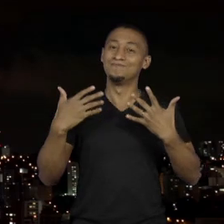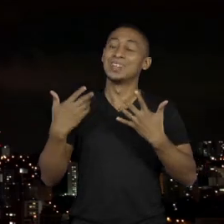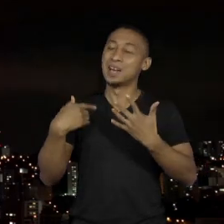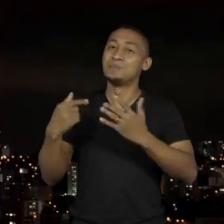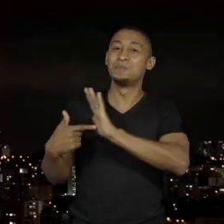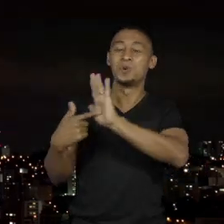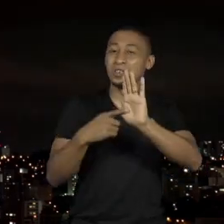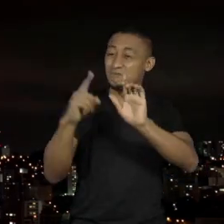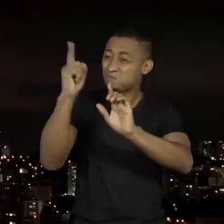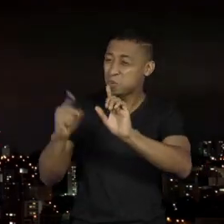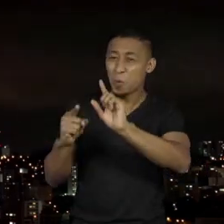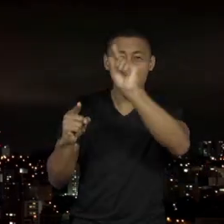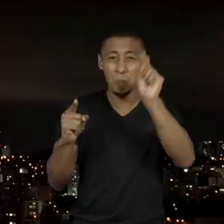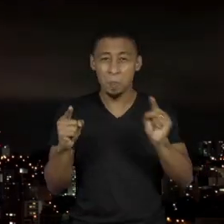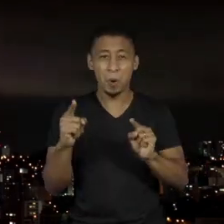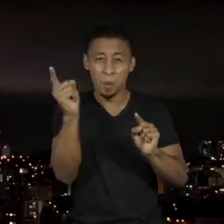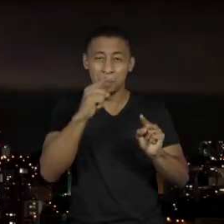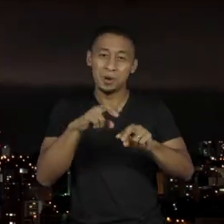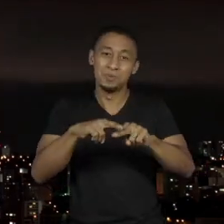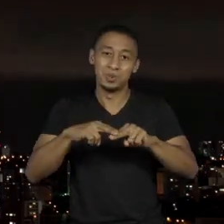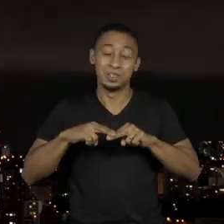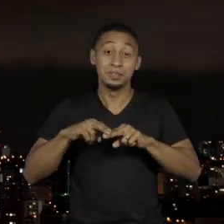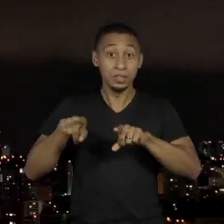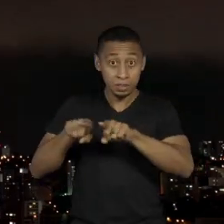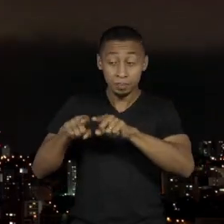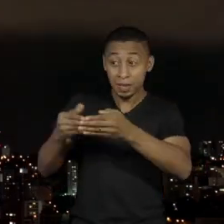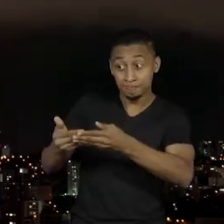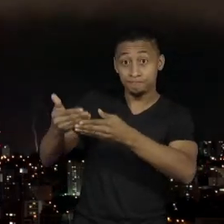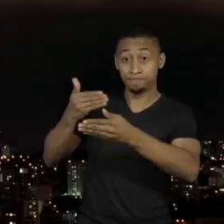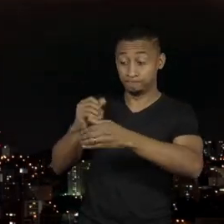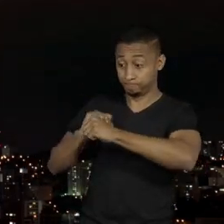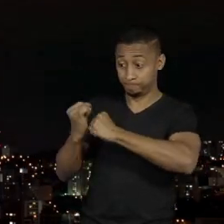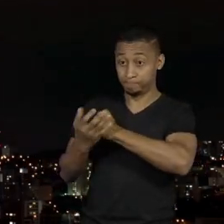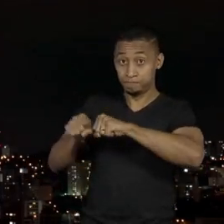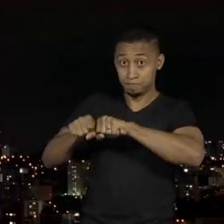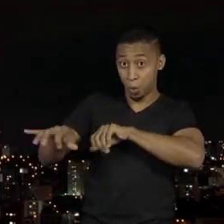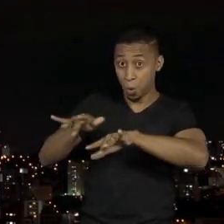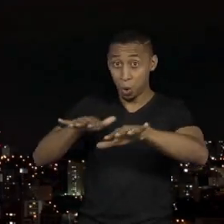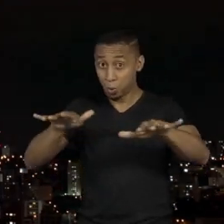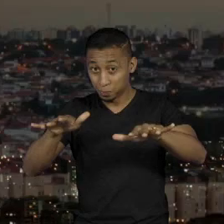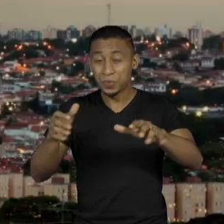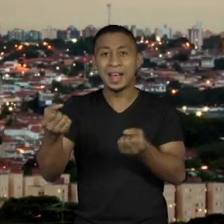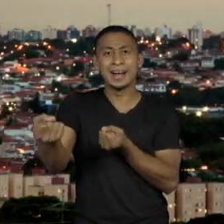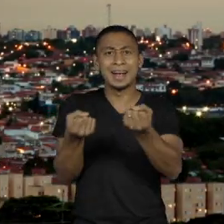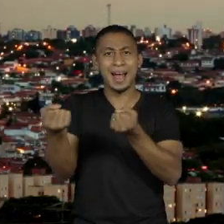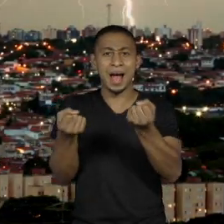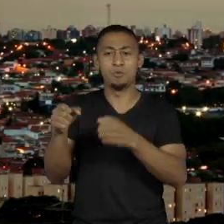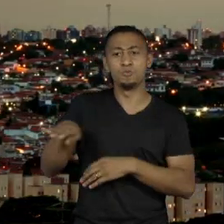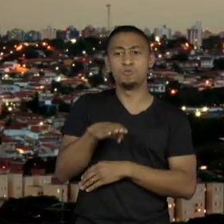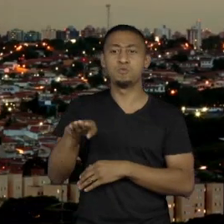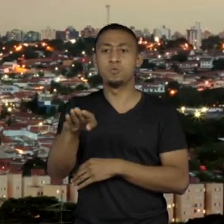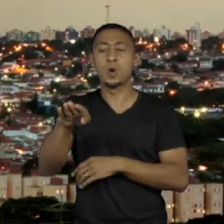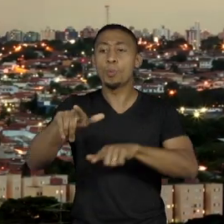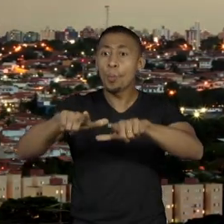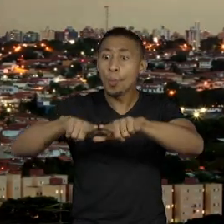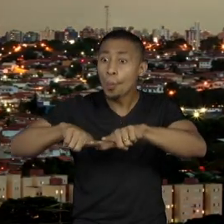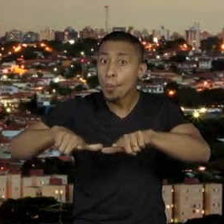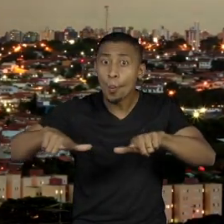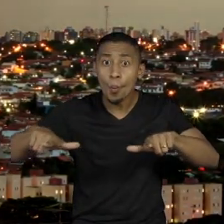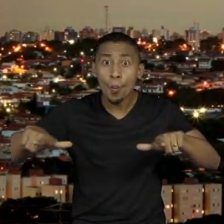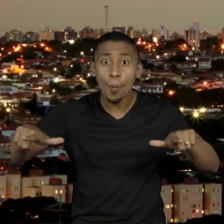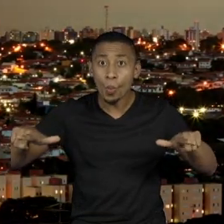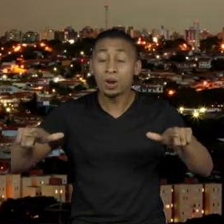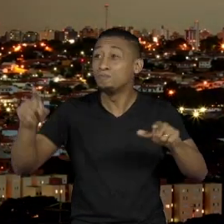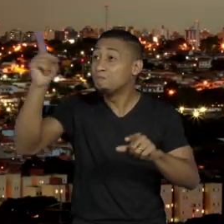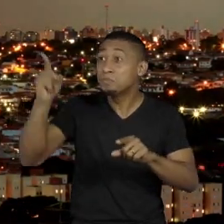estudo mostrou ainda que no início da pandemia, com a menor circulação de carros nas ruas, a incidência de raios caiu